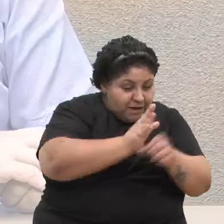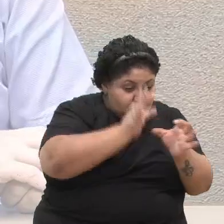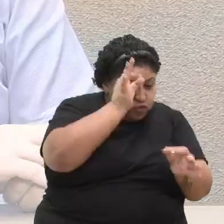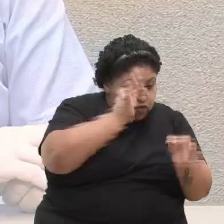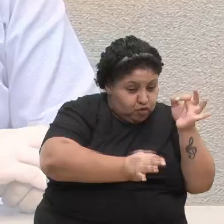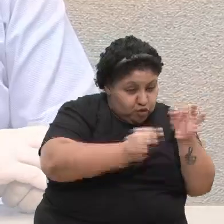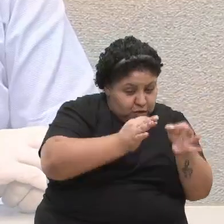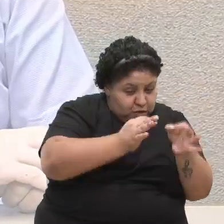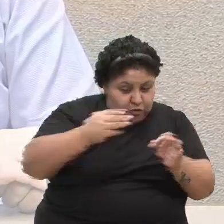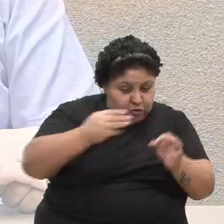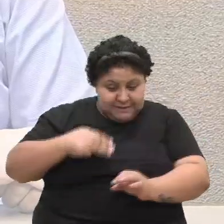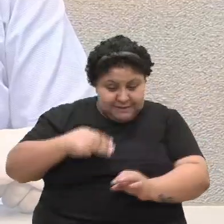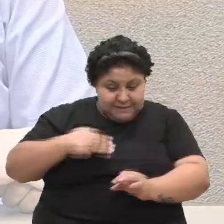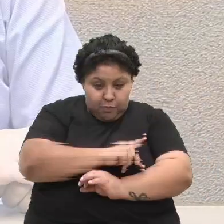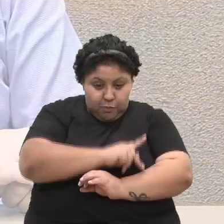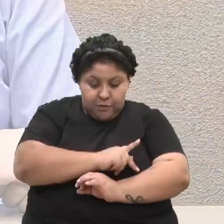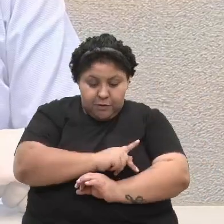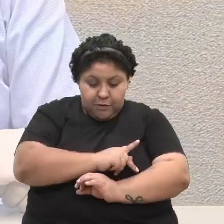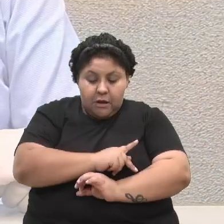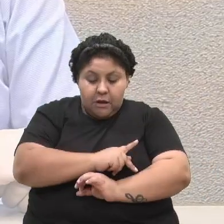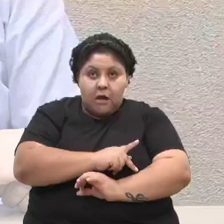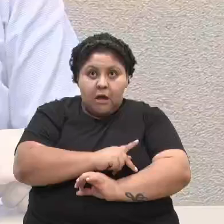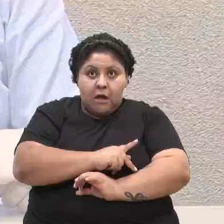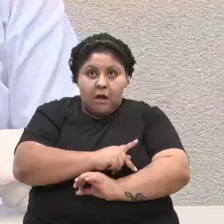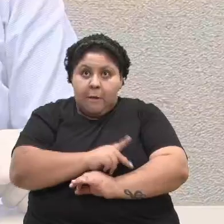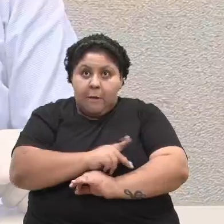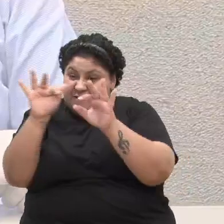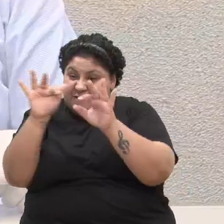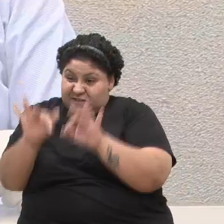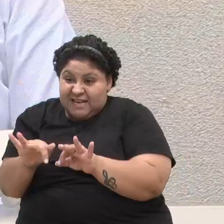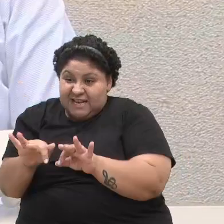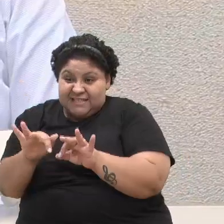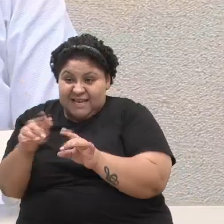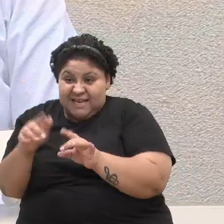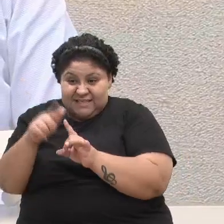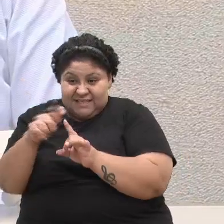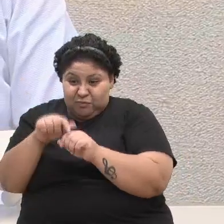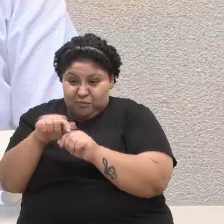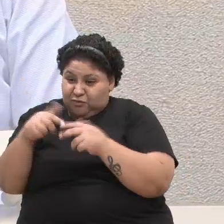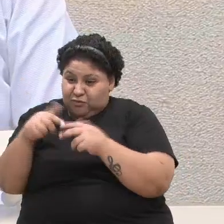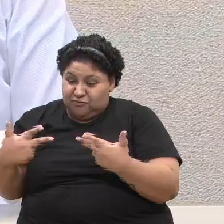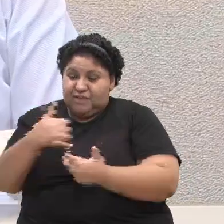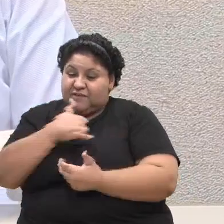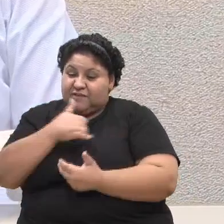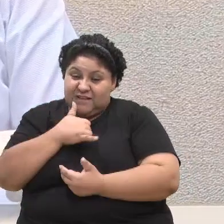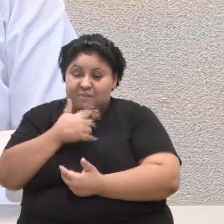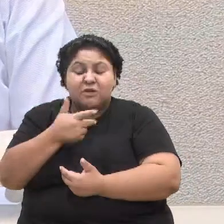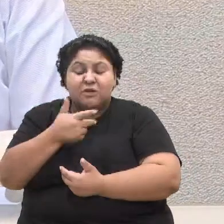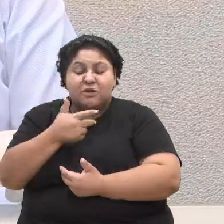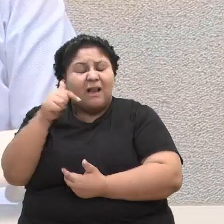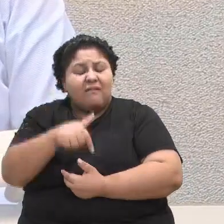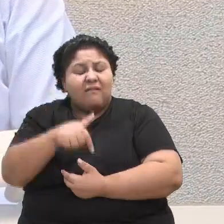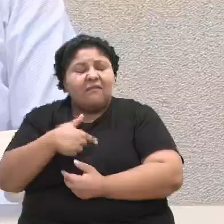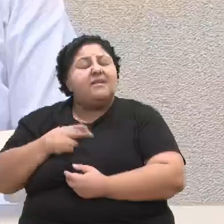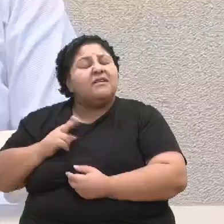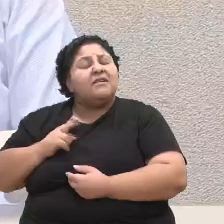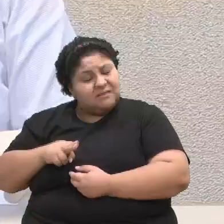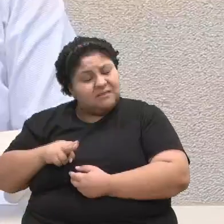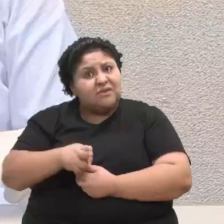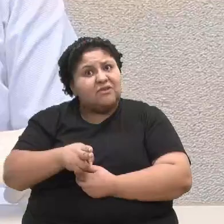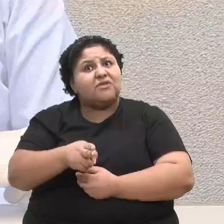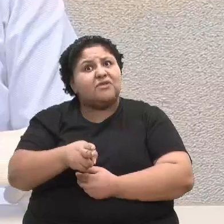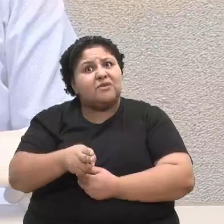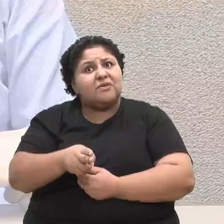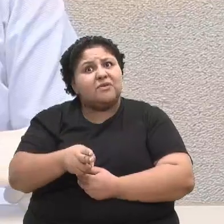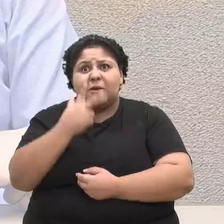parte do Ministério Público, para tentar barrar esse tipo de coisa, infelizmente eu digo uma coisa para vocês, se continuar na velocidade